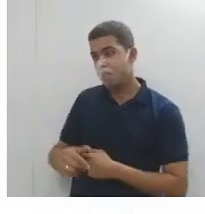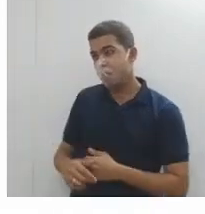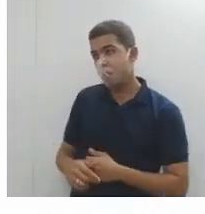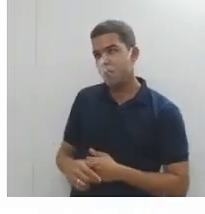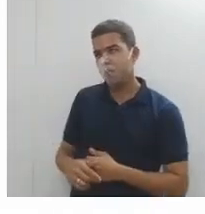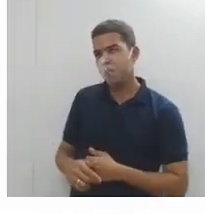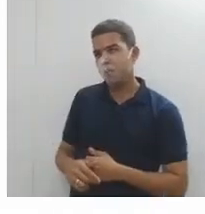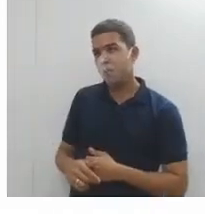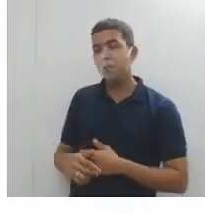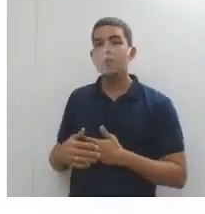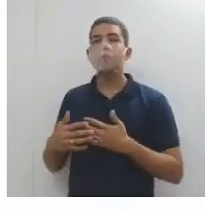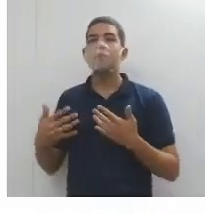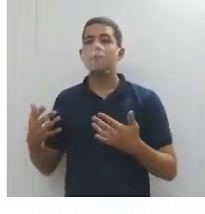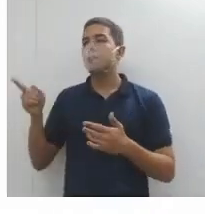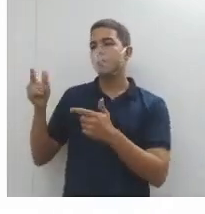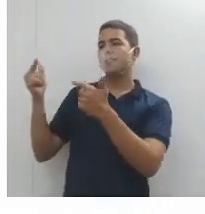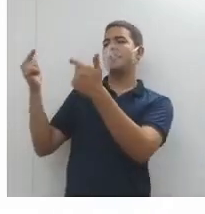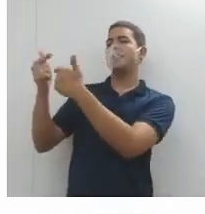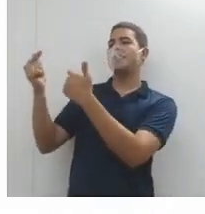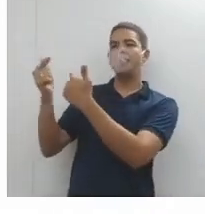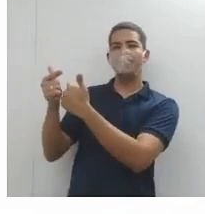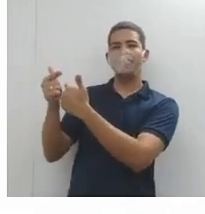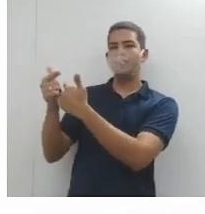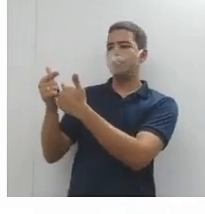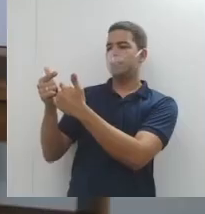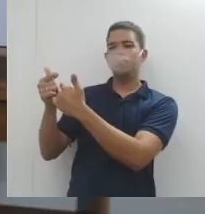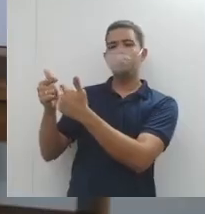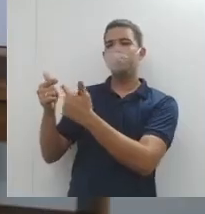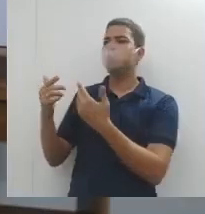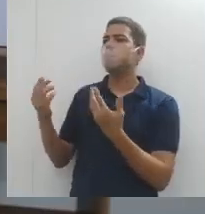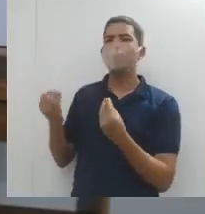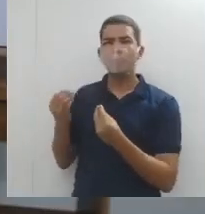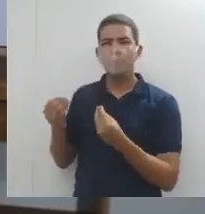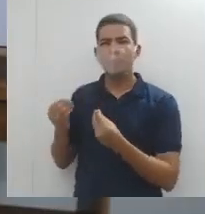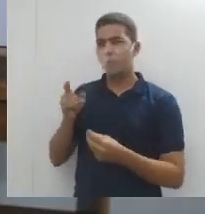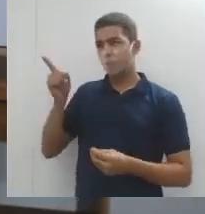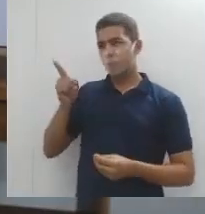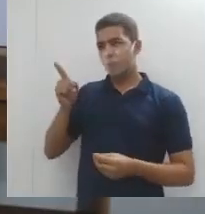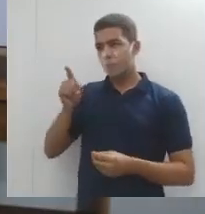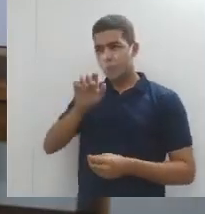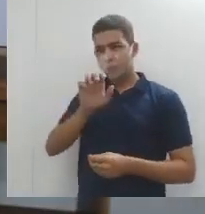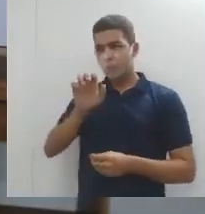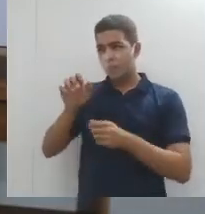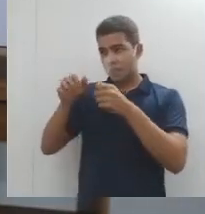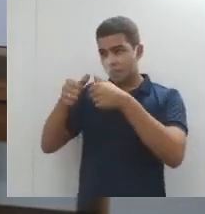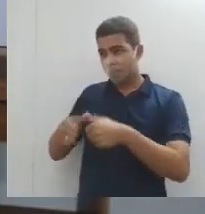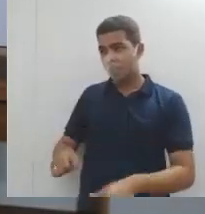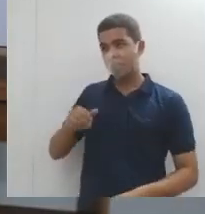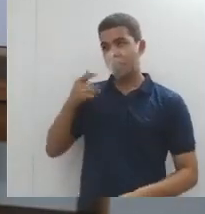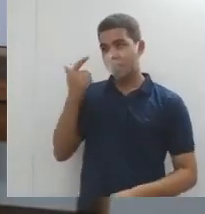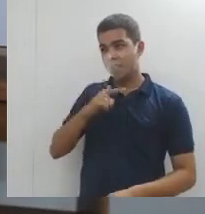Você está rindo para mim? Então são duas perguntas que eu não quero saber de